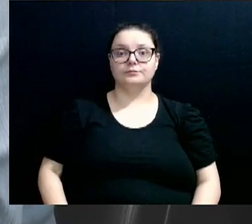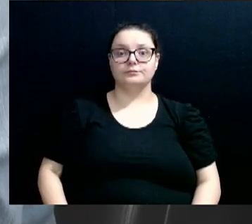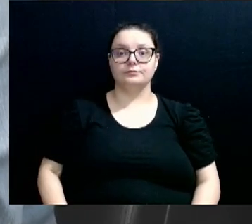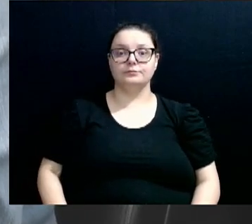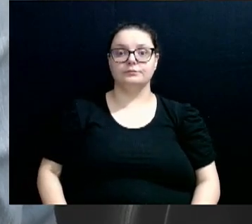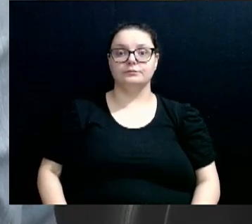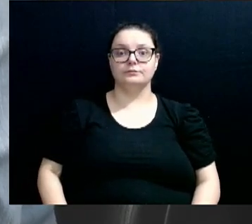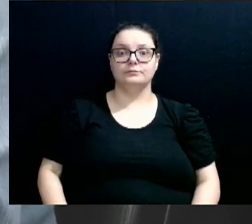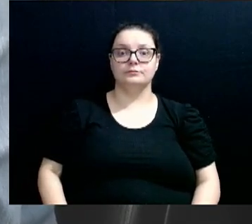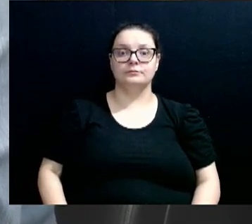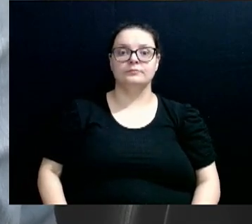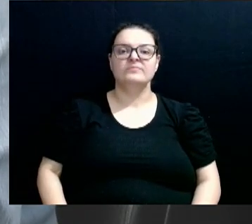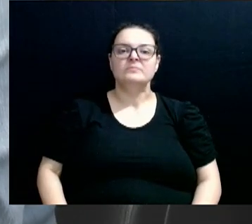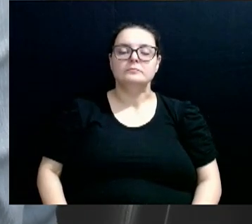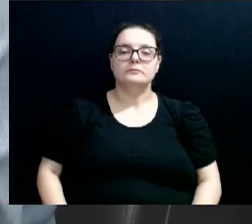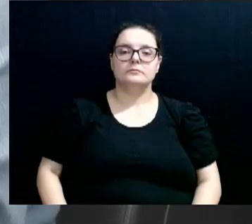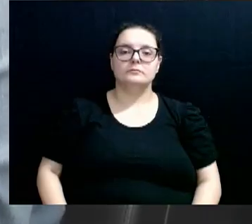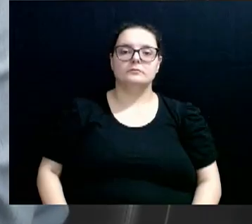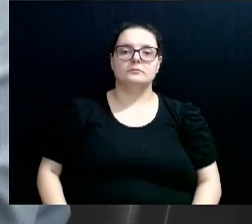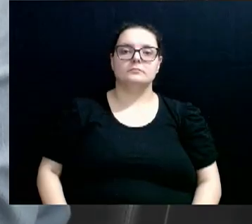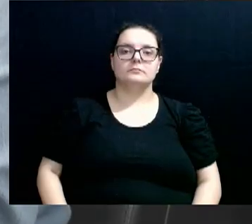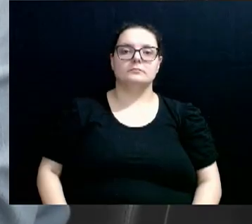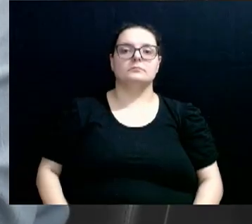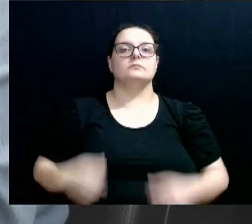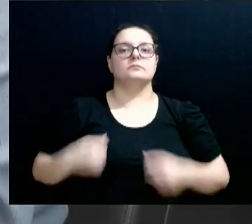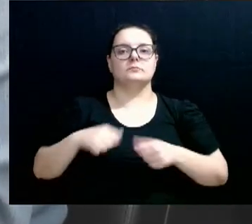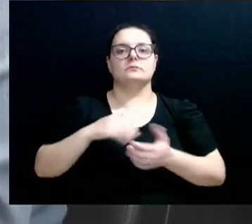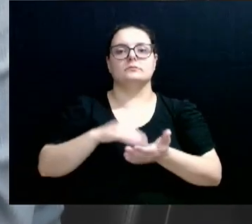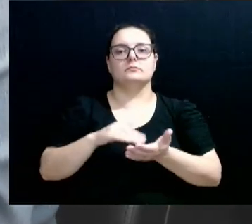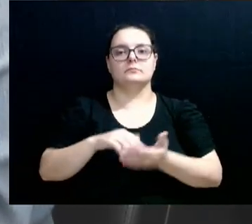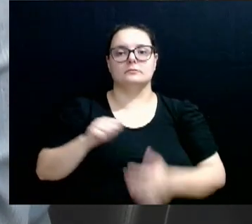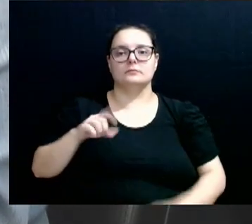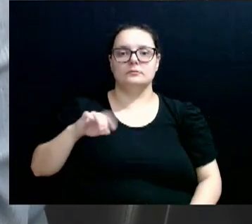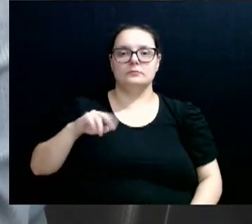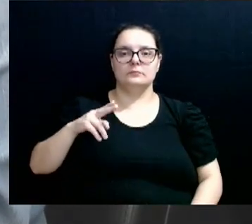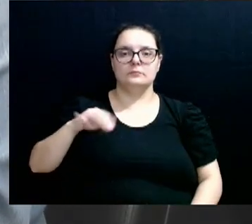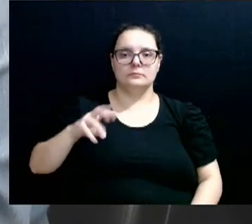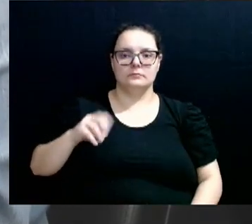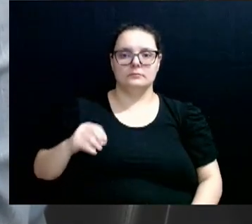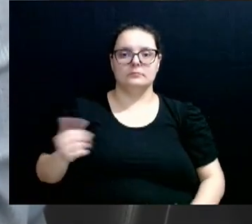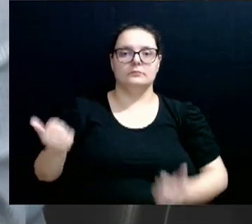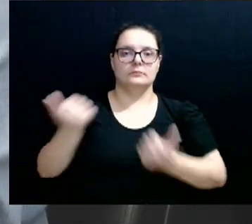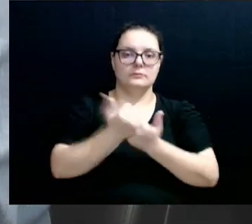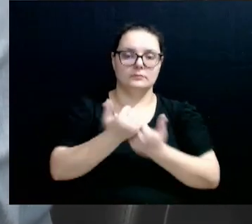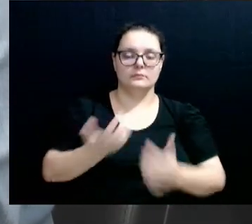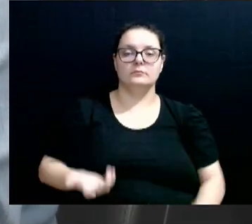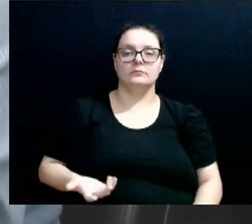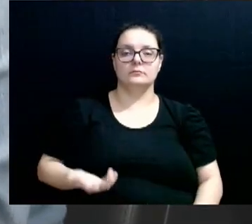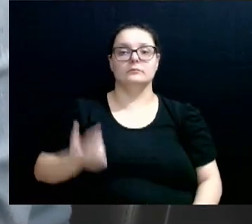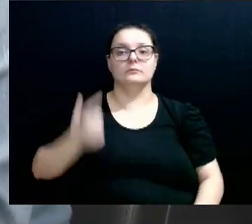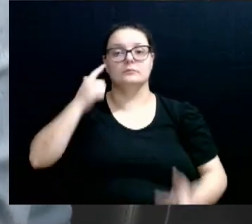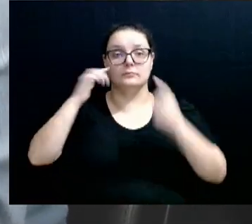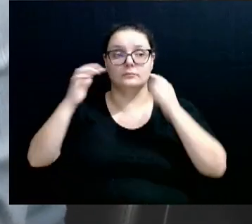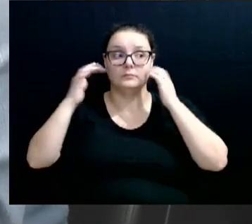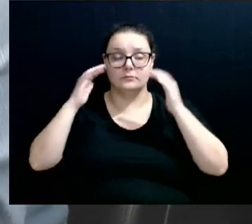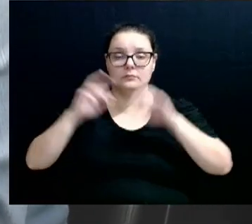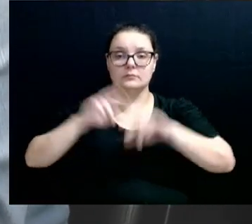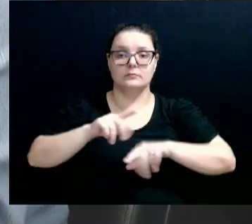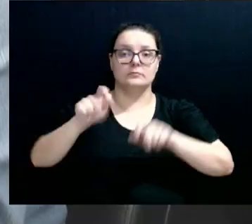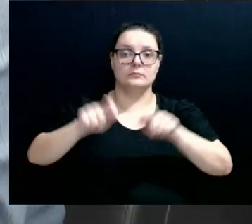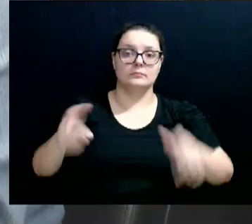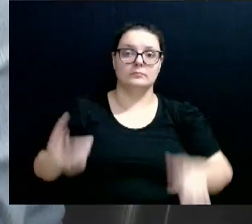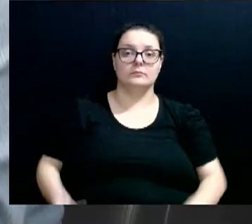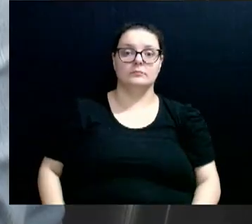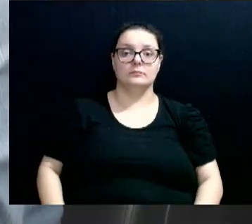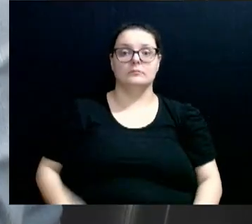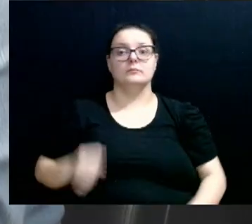precisou de um secretário adjunto, eu imagino que ele deve ter pensado em inúmeras pessoas, e eu acho que eu também acabei sendo alguma opção em algum